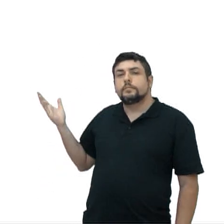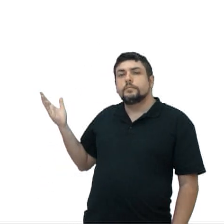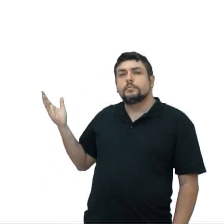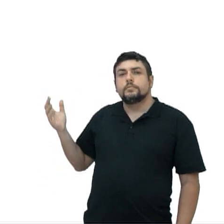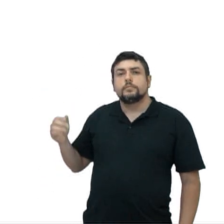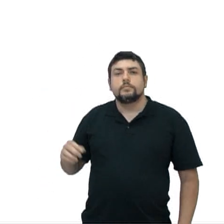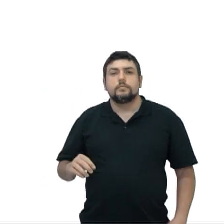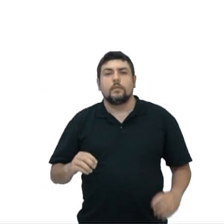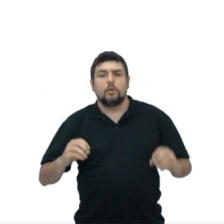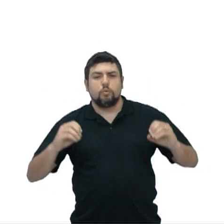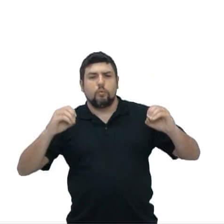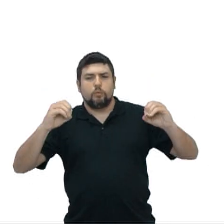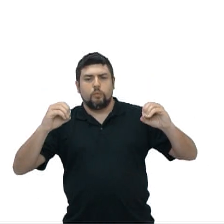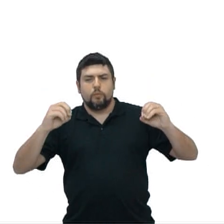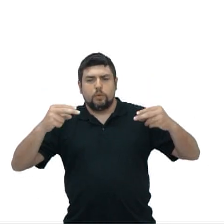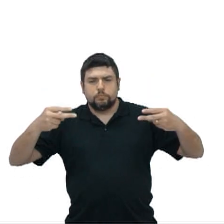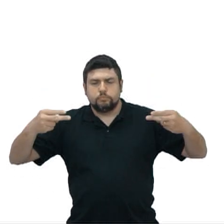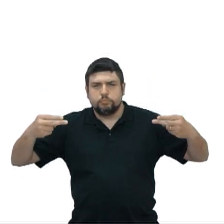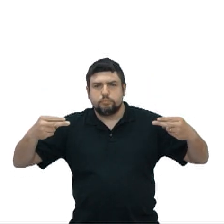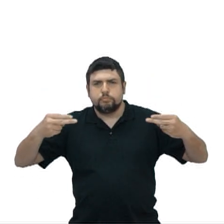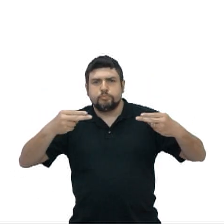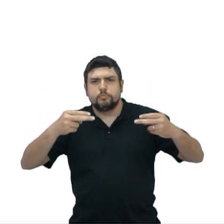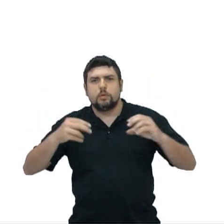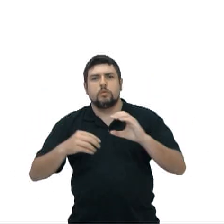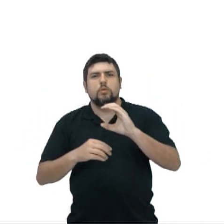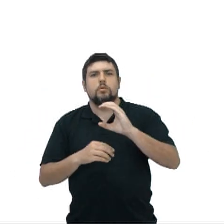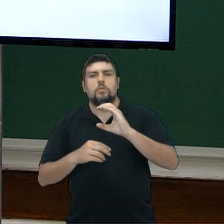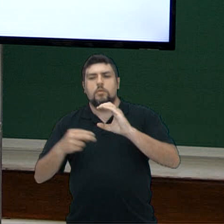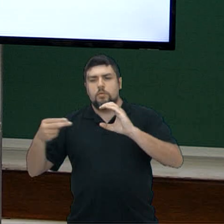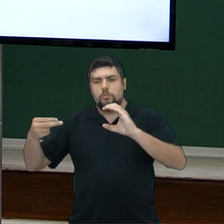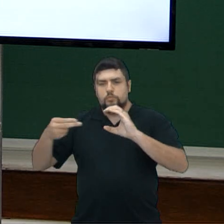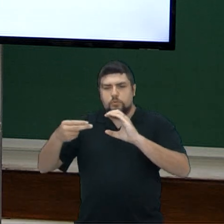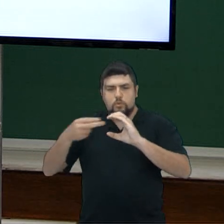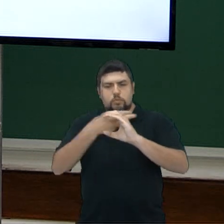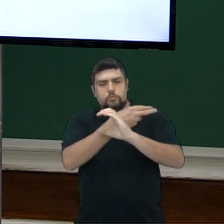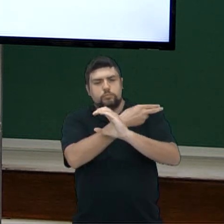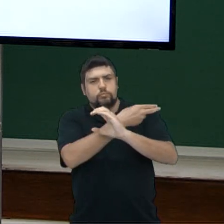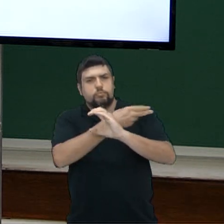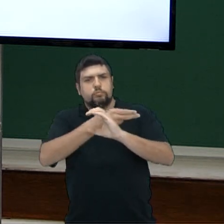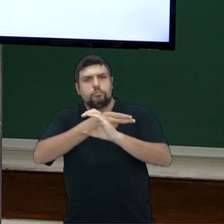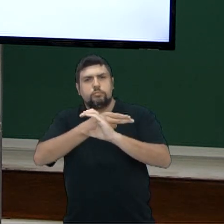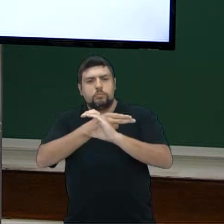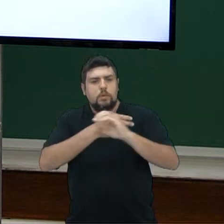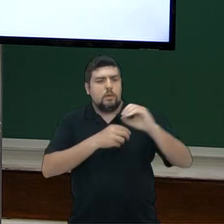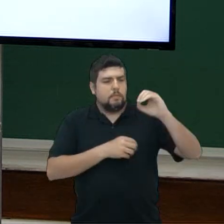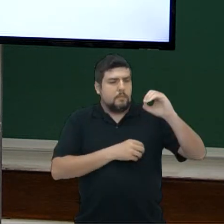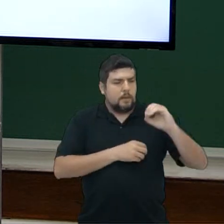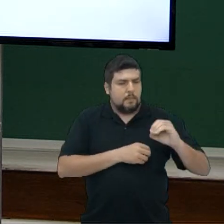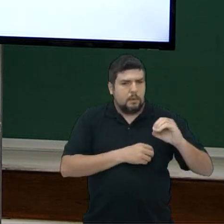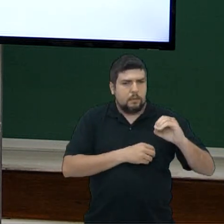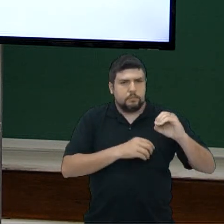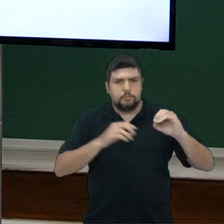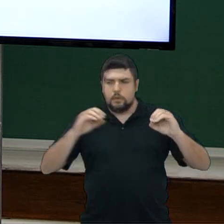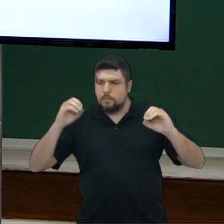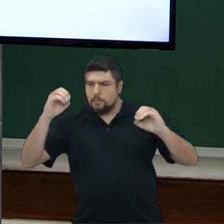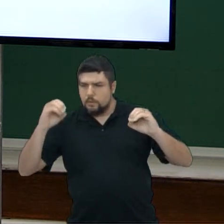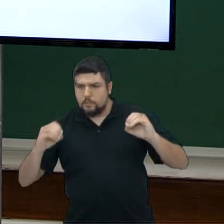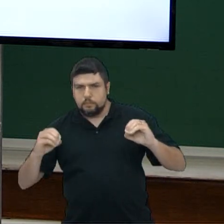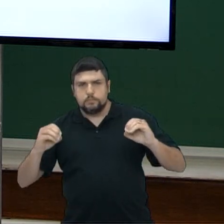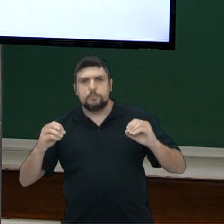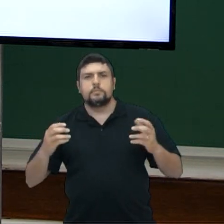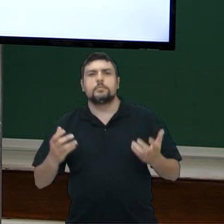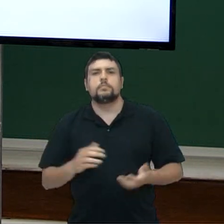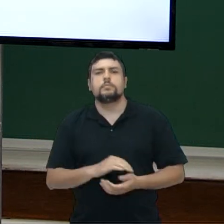com oxigênio da direita, dupla com oxigênio da esquerda. Se a gente for somar, cada traço é uma